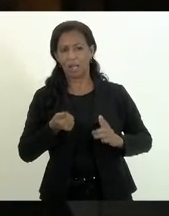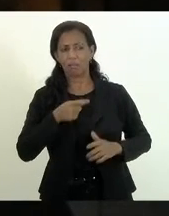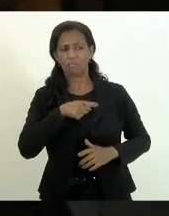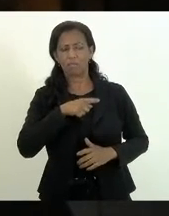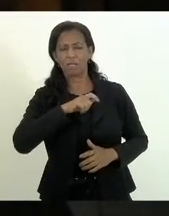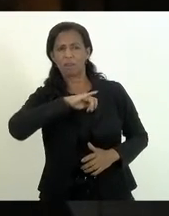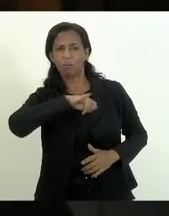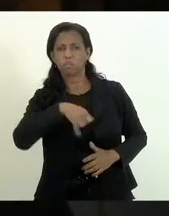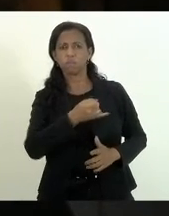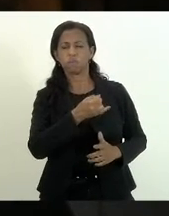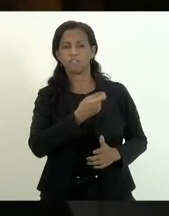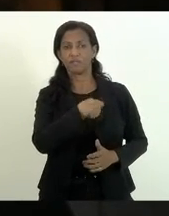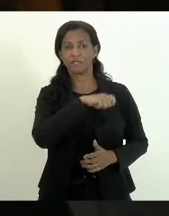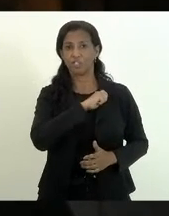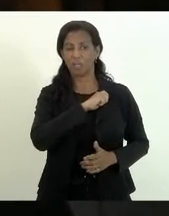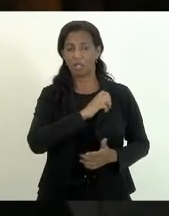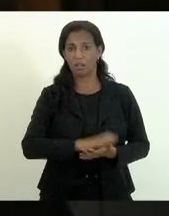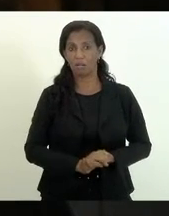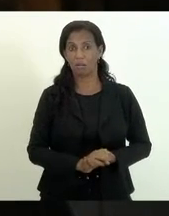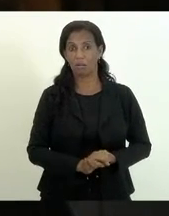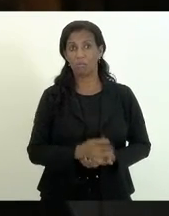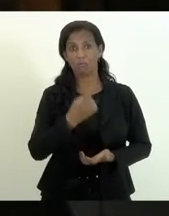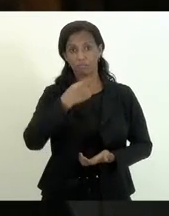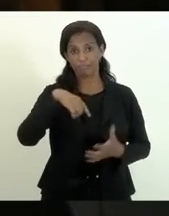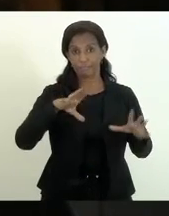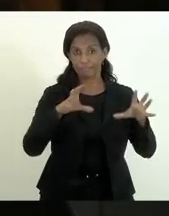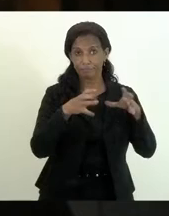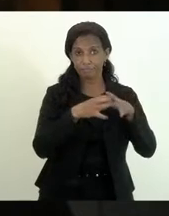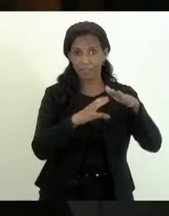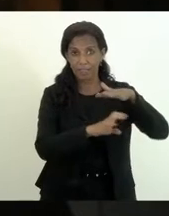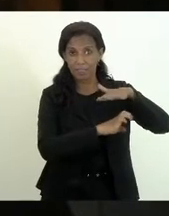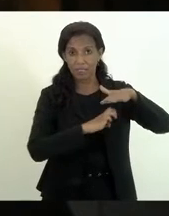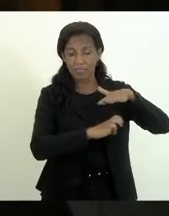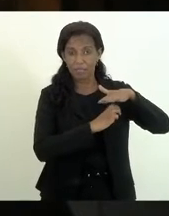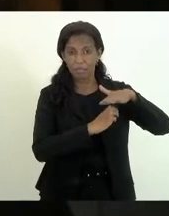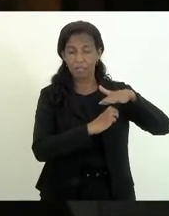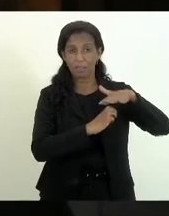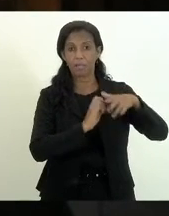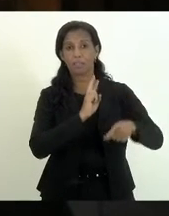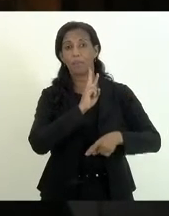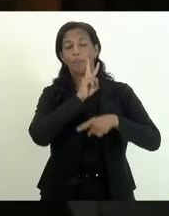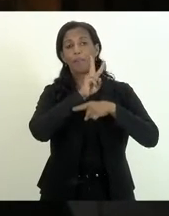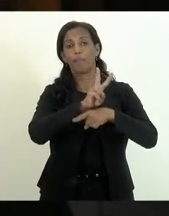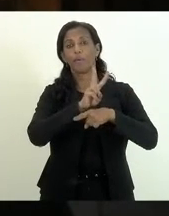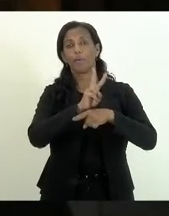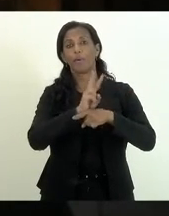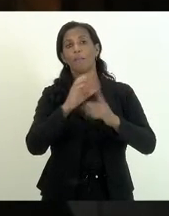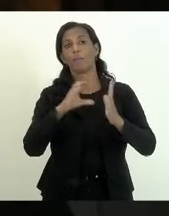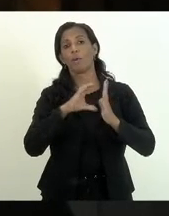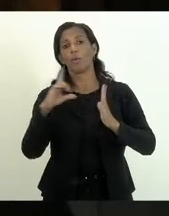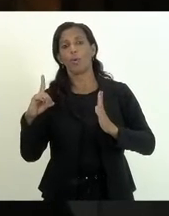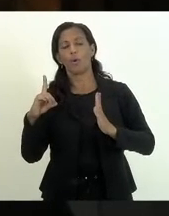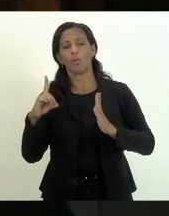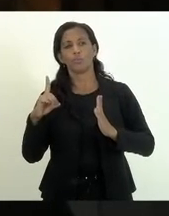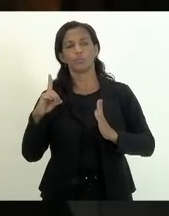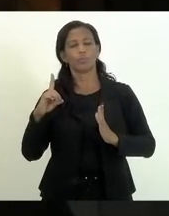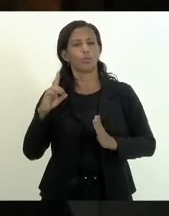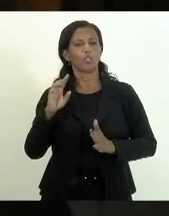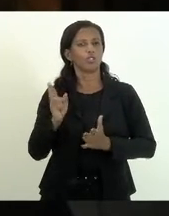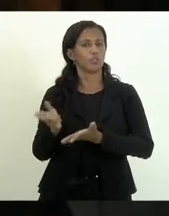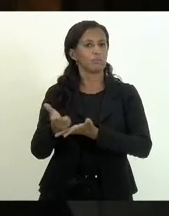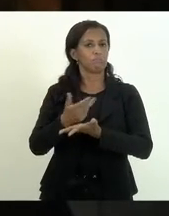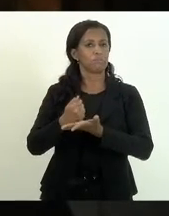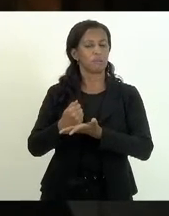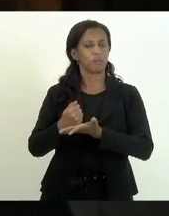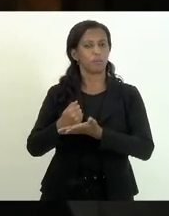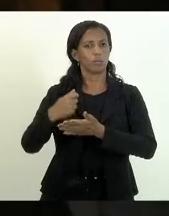benefício fiscal são protegidas pelo código tribunal tributário nacional que